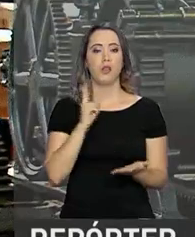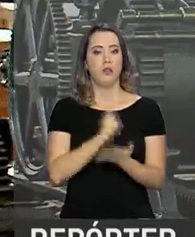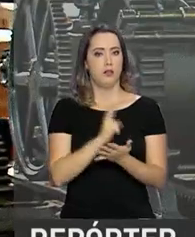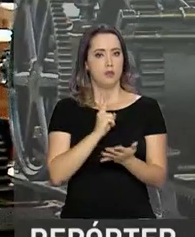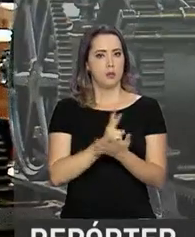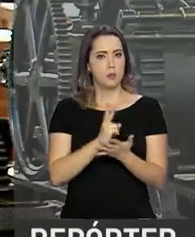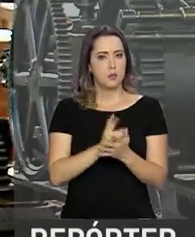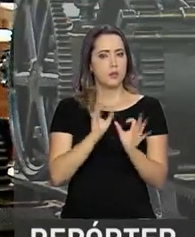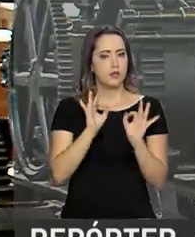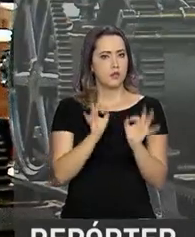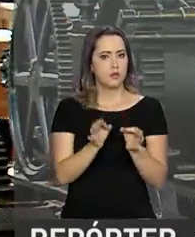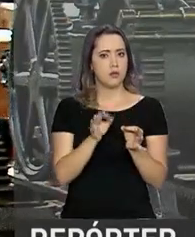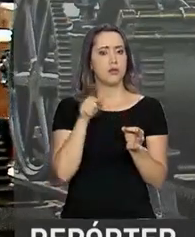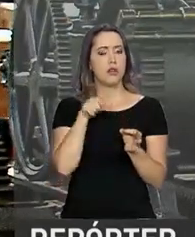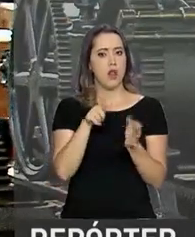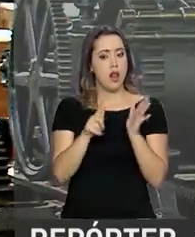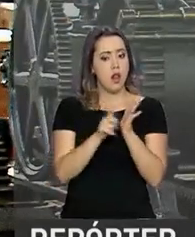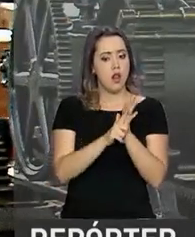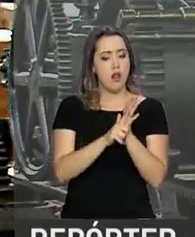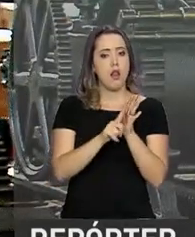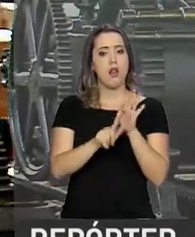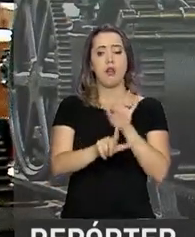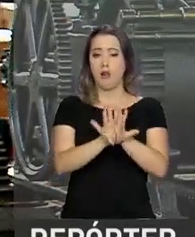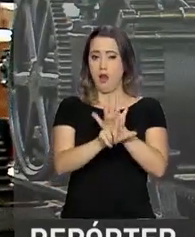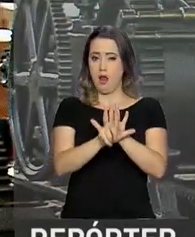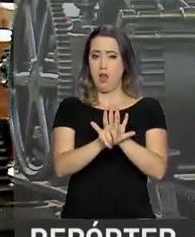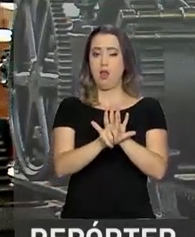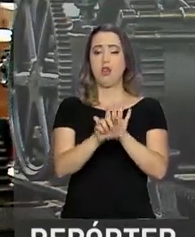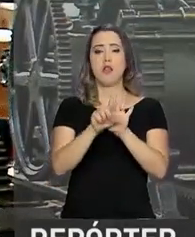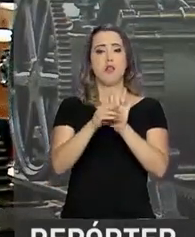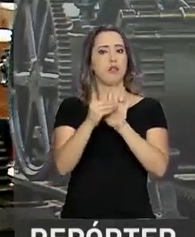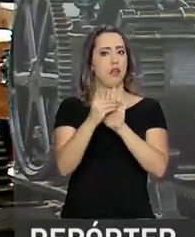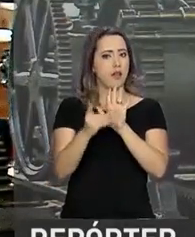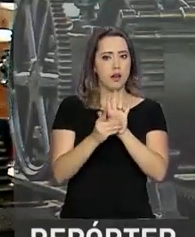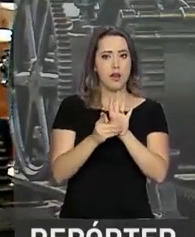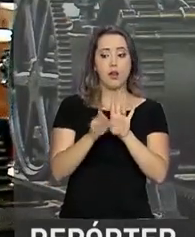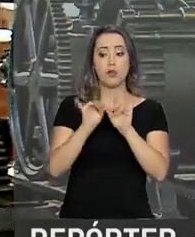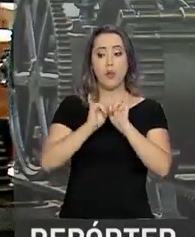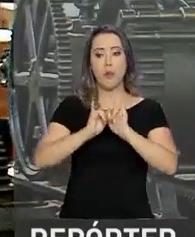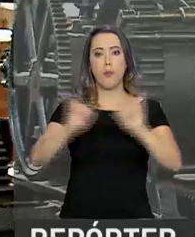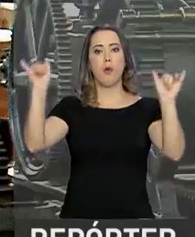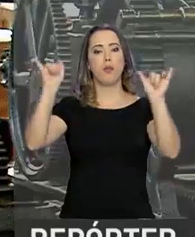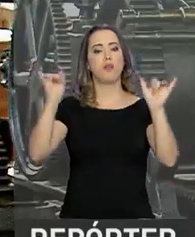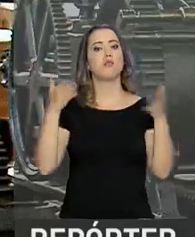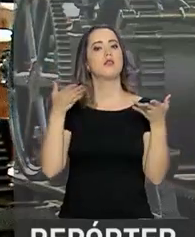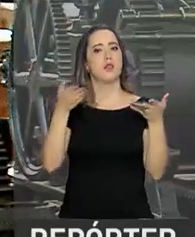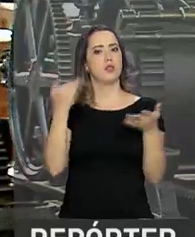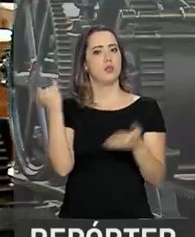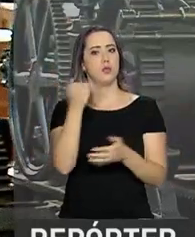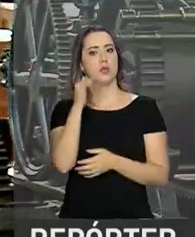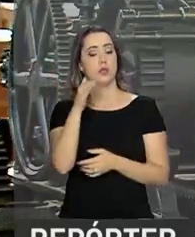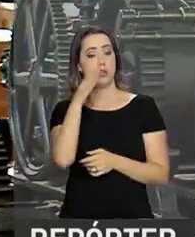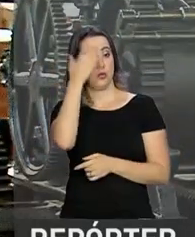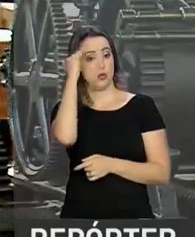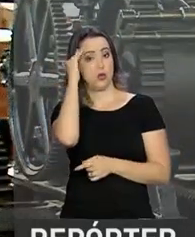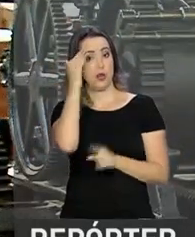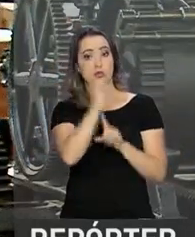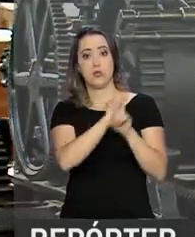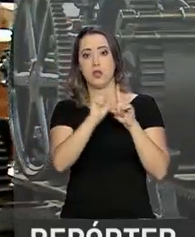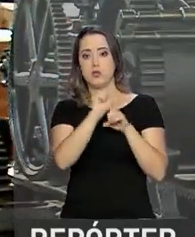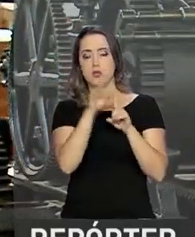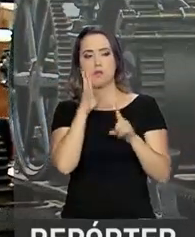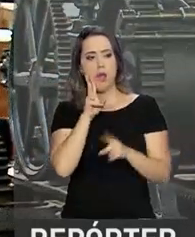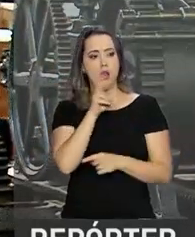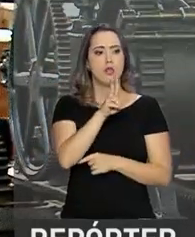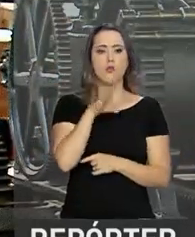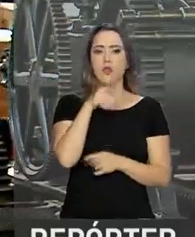oficializado este ato lei decreto que formou o diário oficial ele é publicizado a sociedade passa automaticamente até acesso ao seu